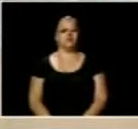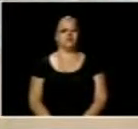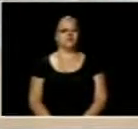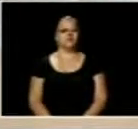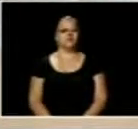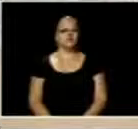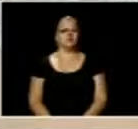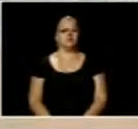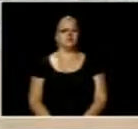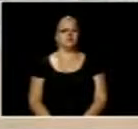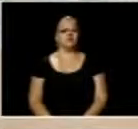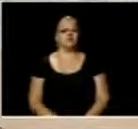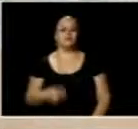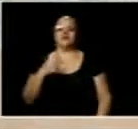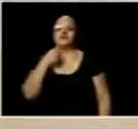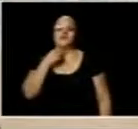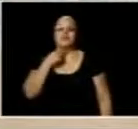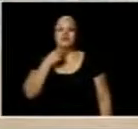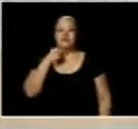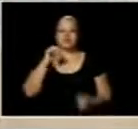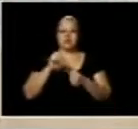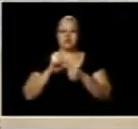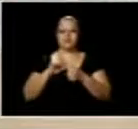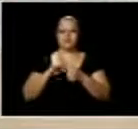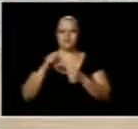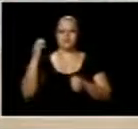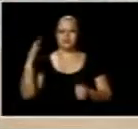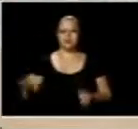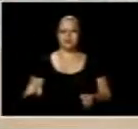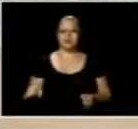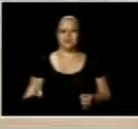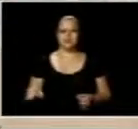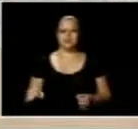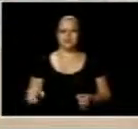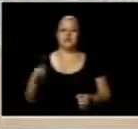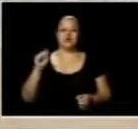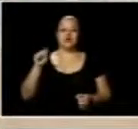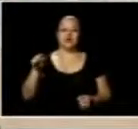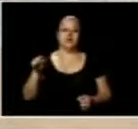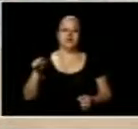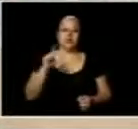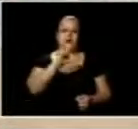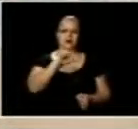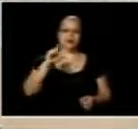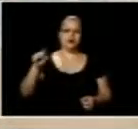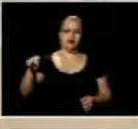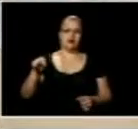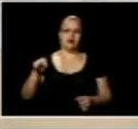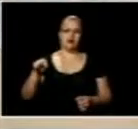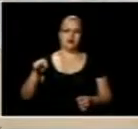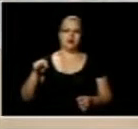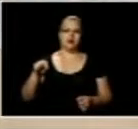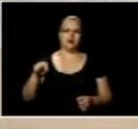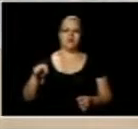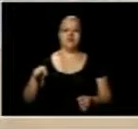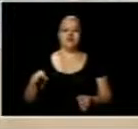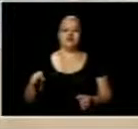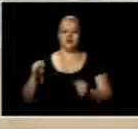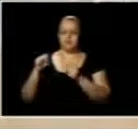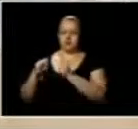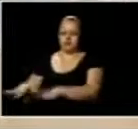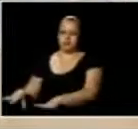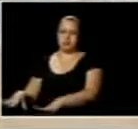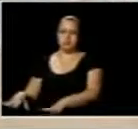fazer. Por isso ele teve a hombridade, a humildade e o respeito pelo taubatiano de largar a